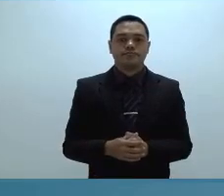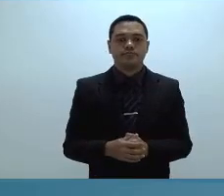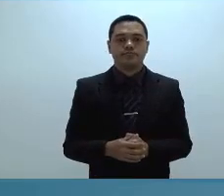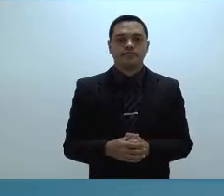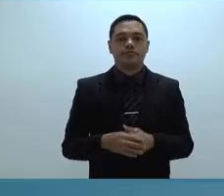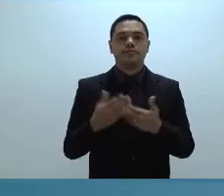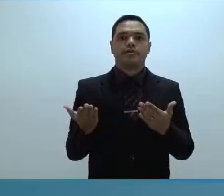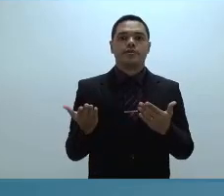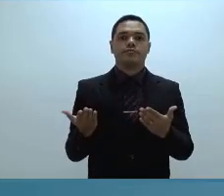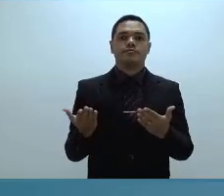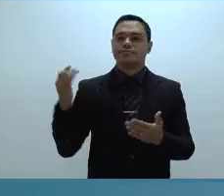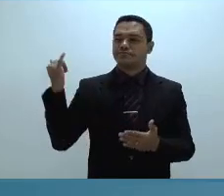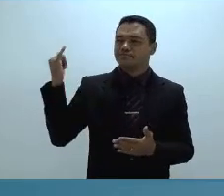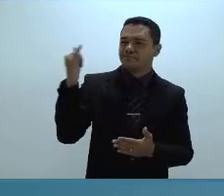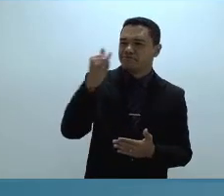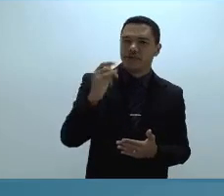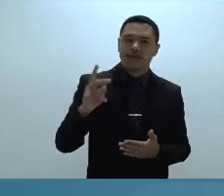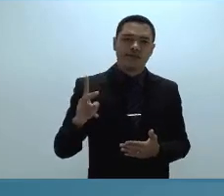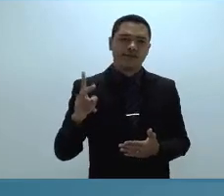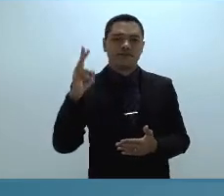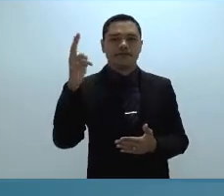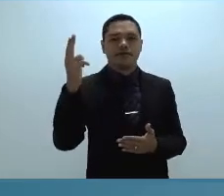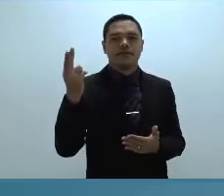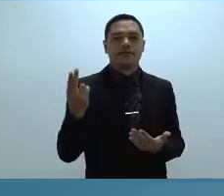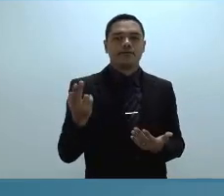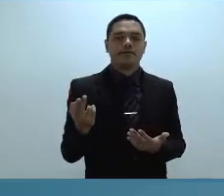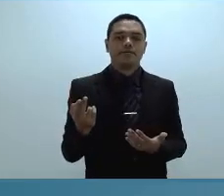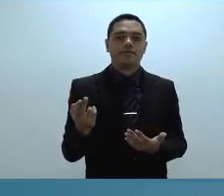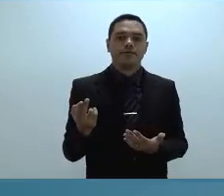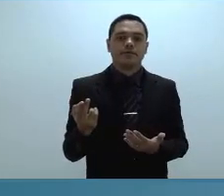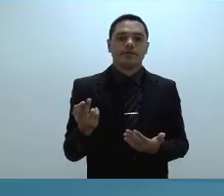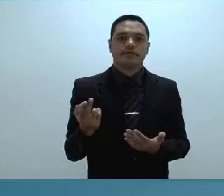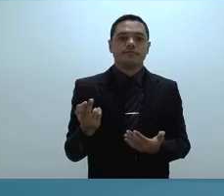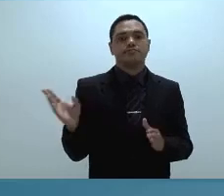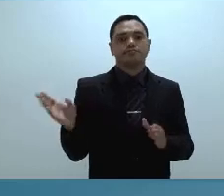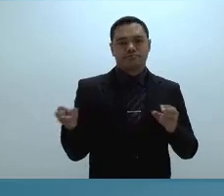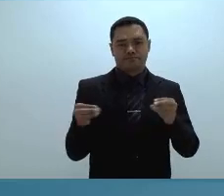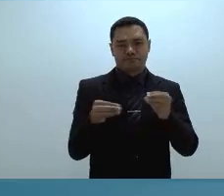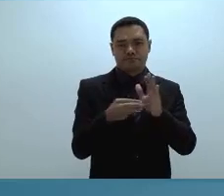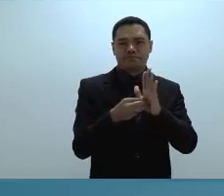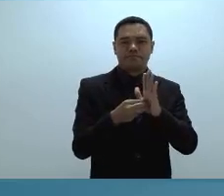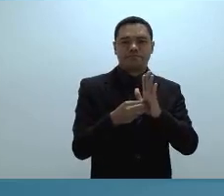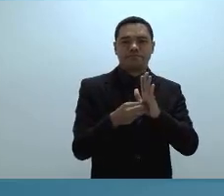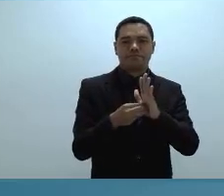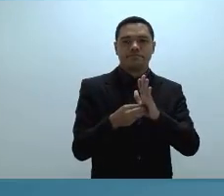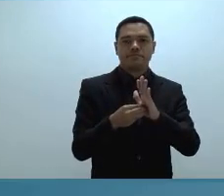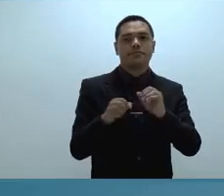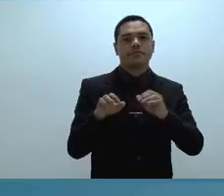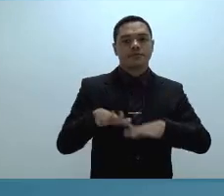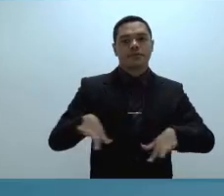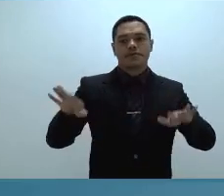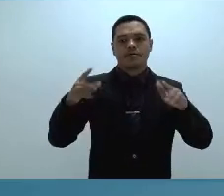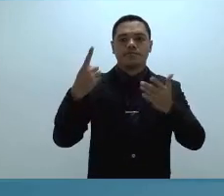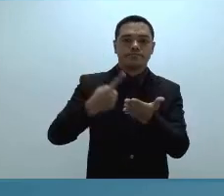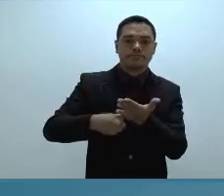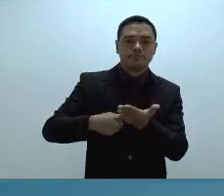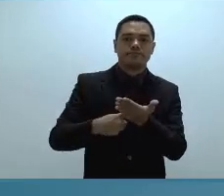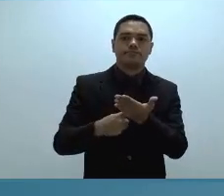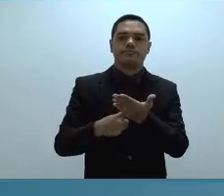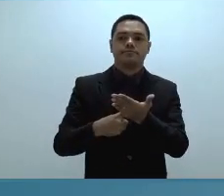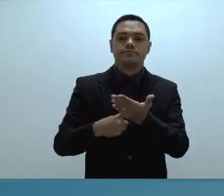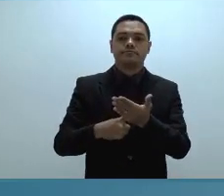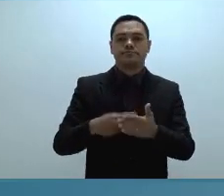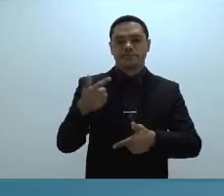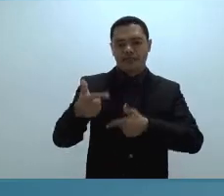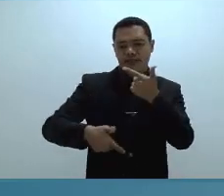de fornecimento de energia elétrica, esta que se encontra incluída no regime de concessão e permissão de serviço público